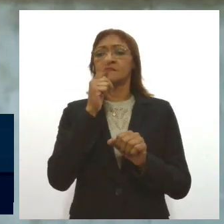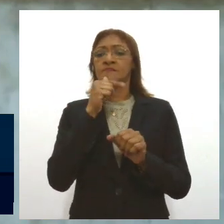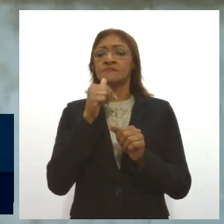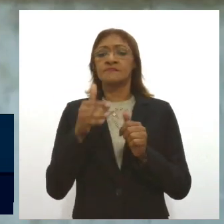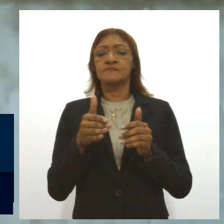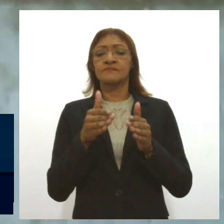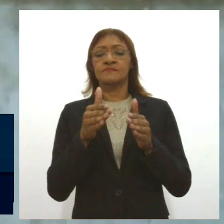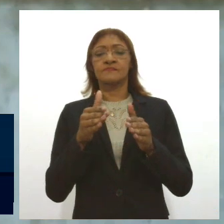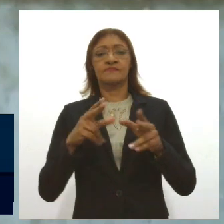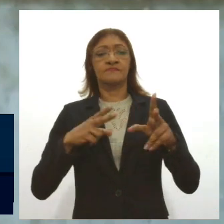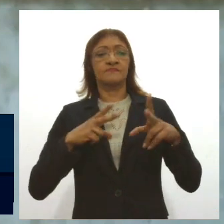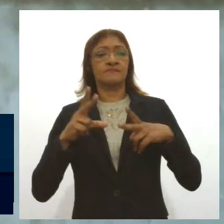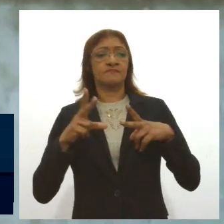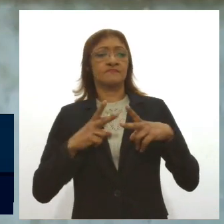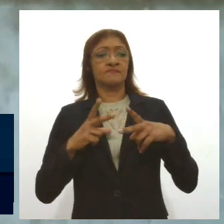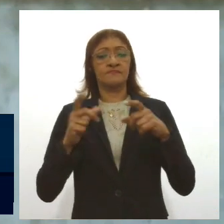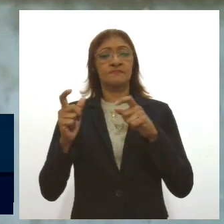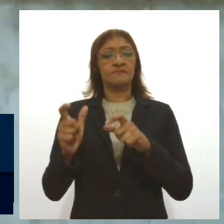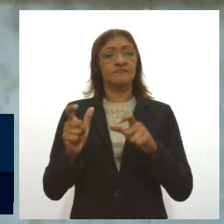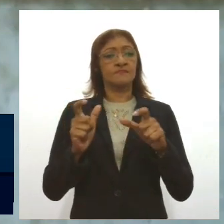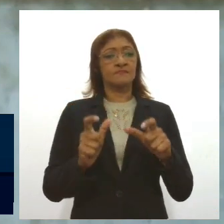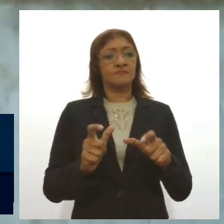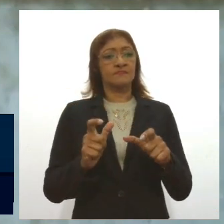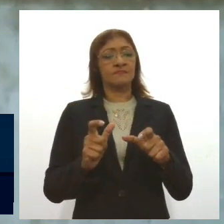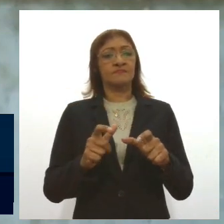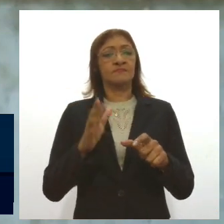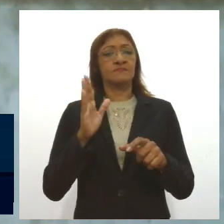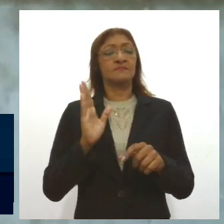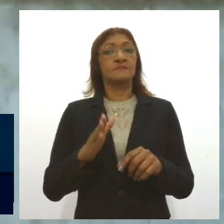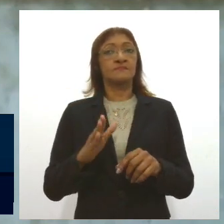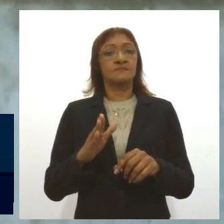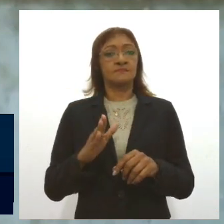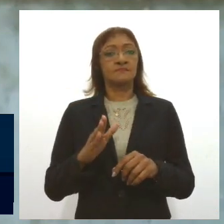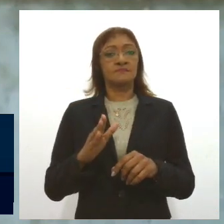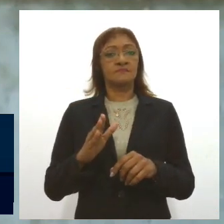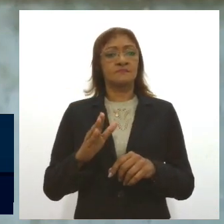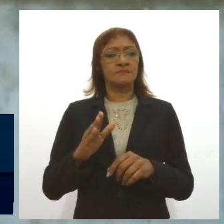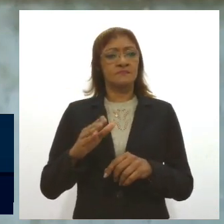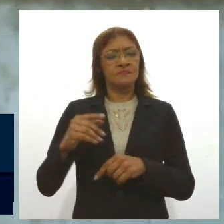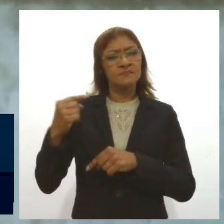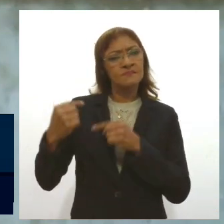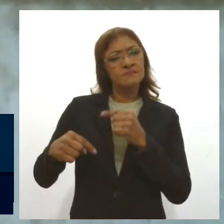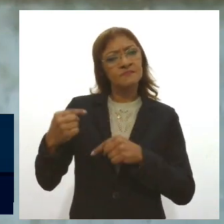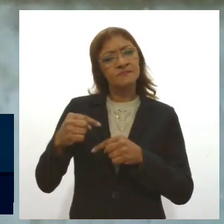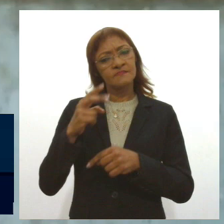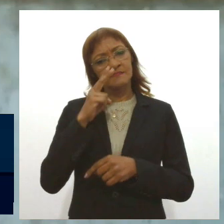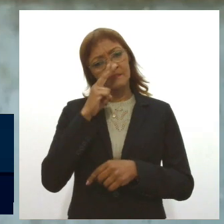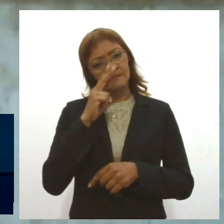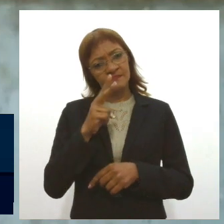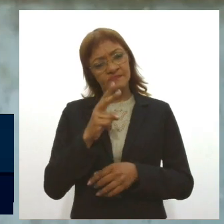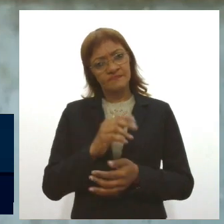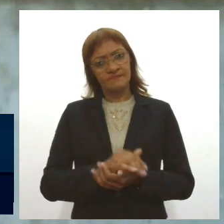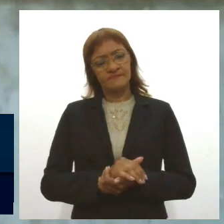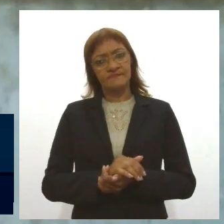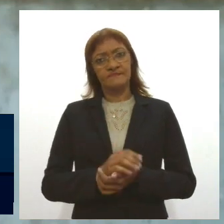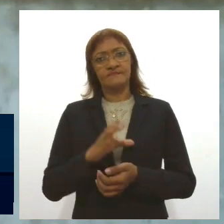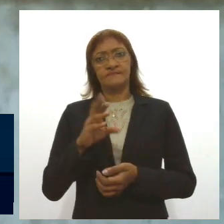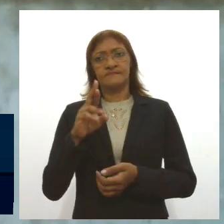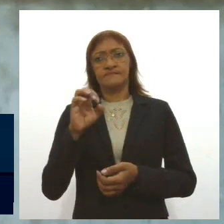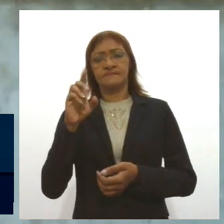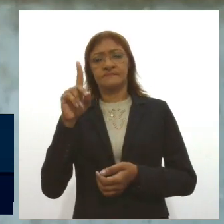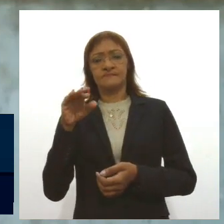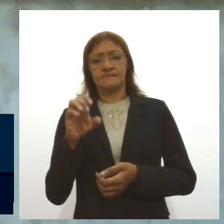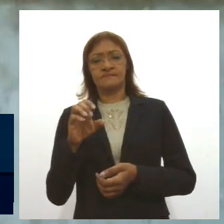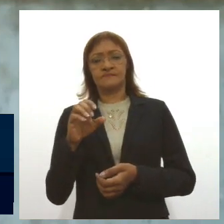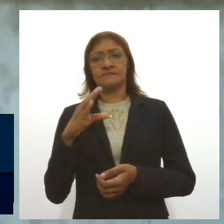particulares, que, como eu falei, vai ter um link muito forte aí com a moeda do futuro, chamada crédito de carbono. Então, esse